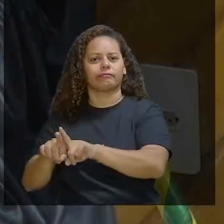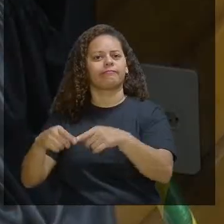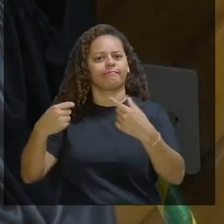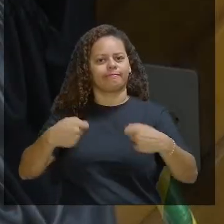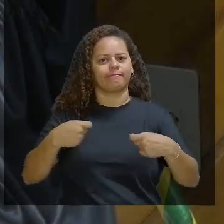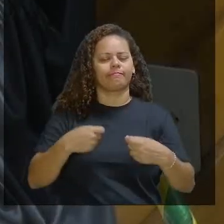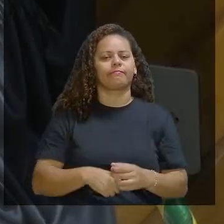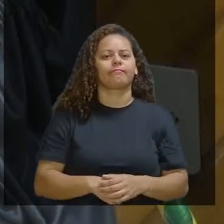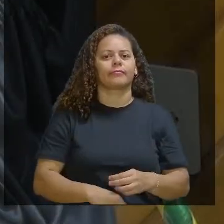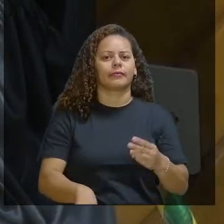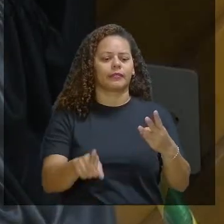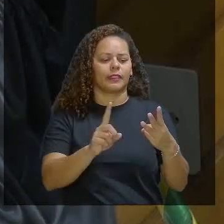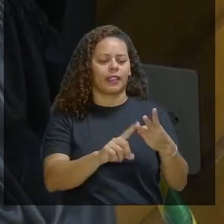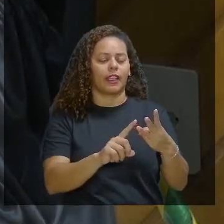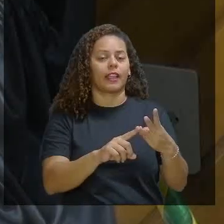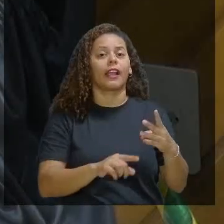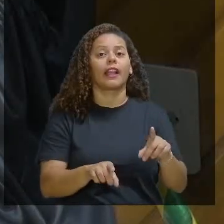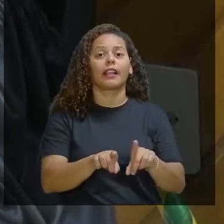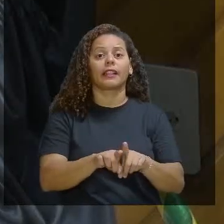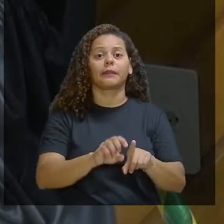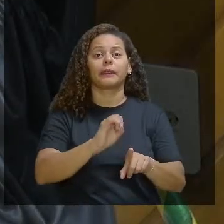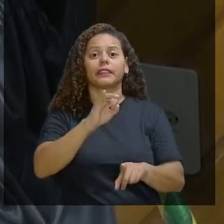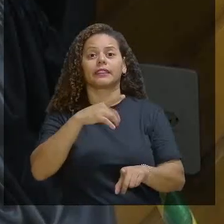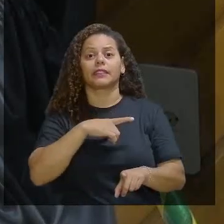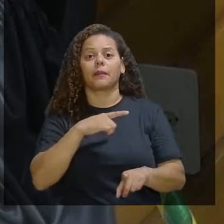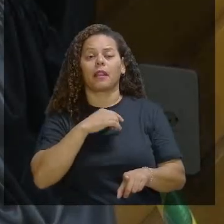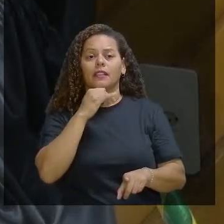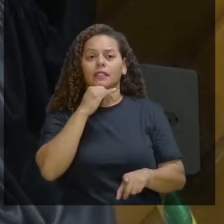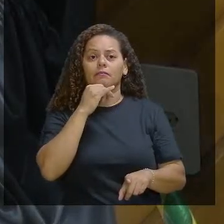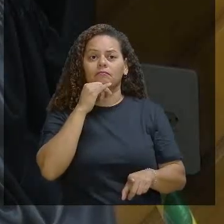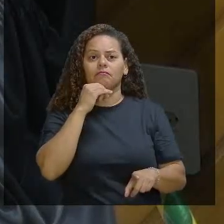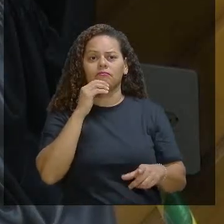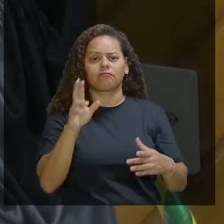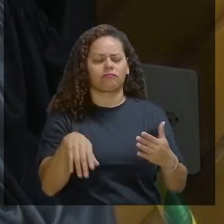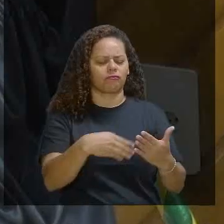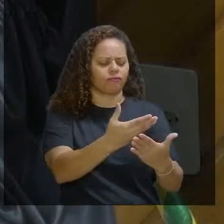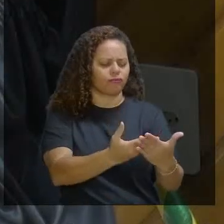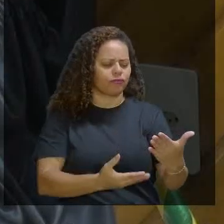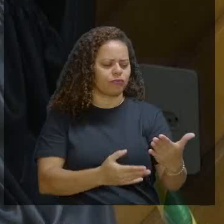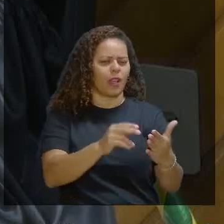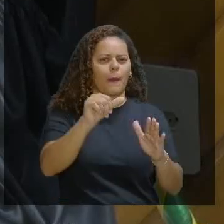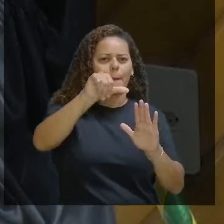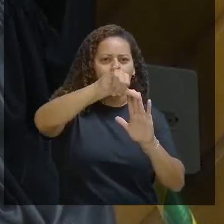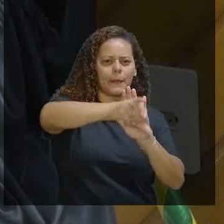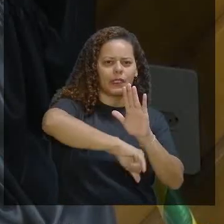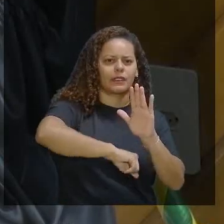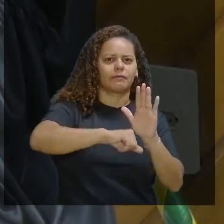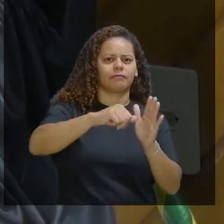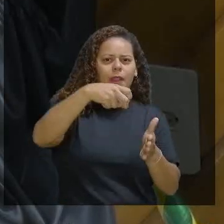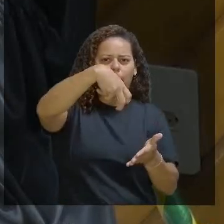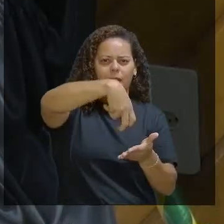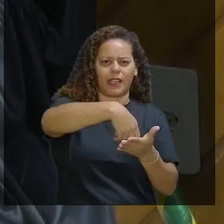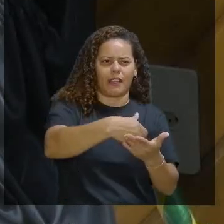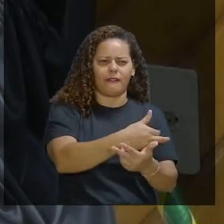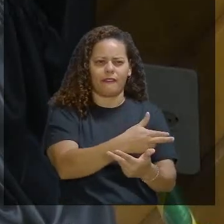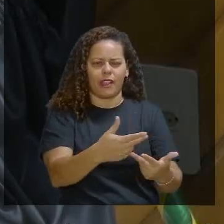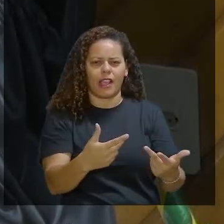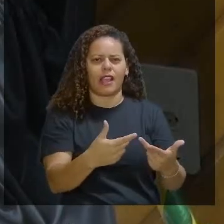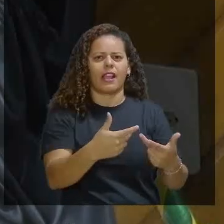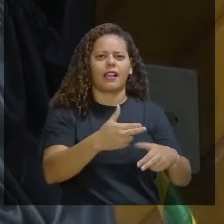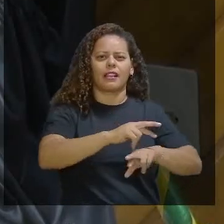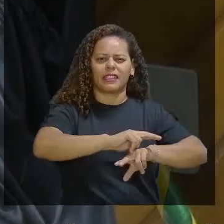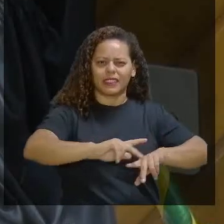delimitados. E 3, a competência para apuração do ilícito penal que decorra das duplicidades, pluralidades,